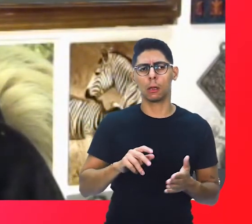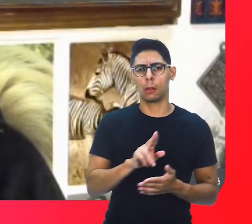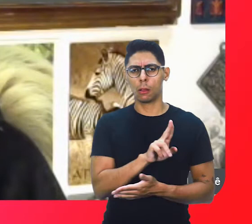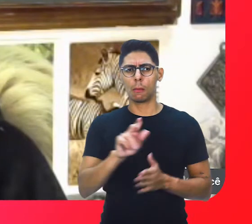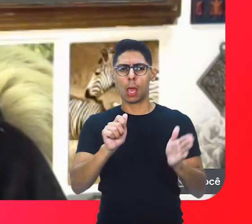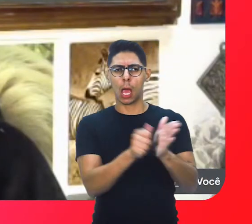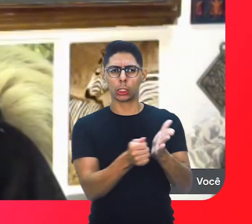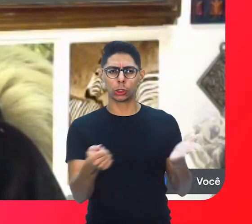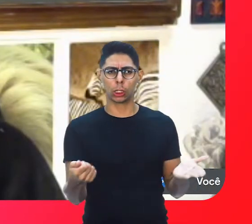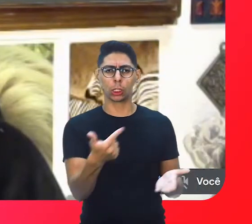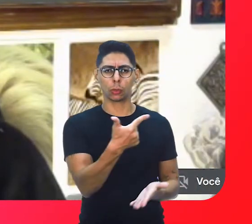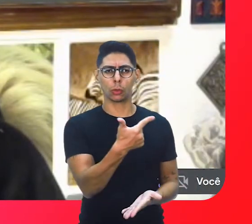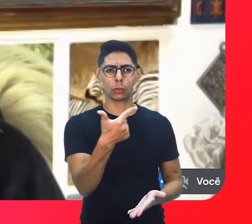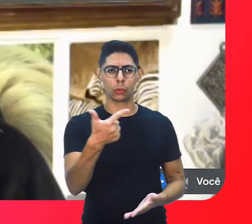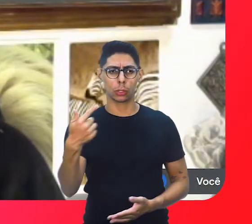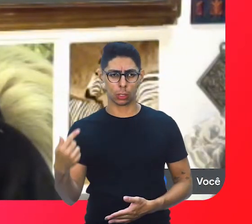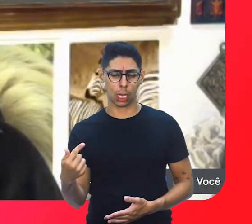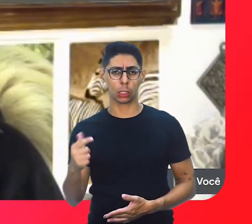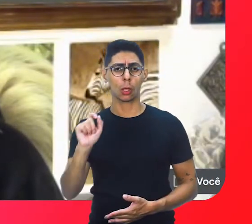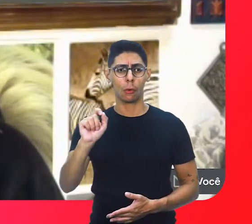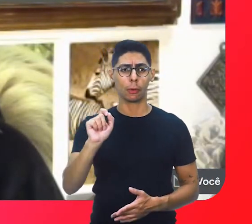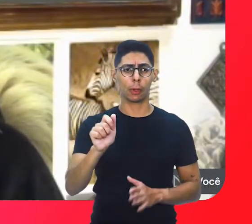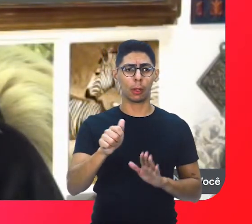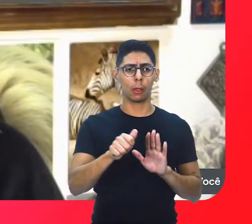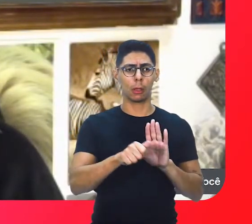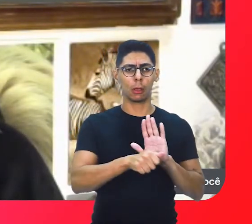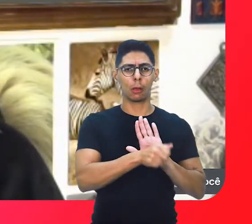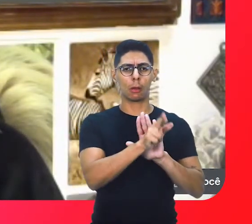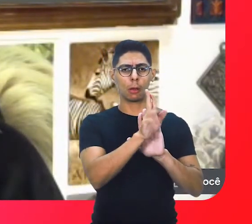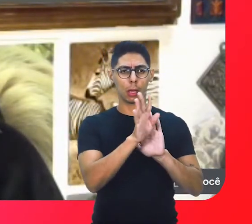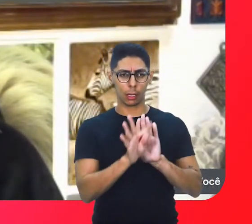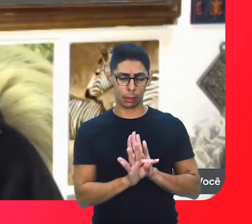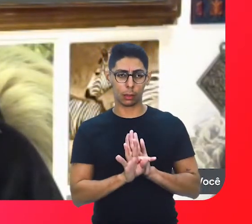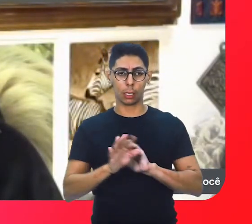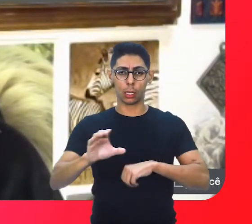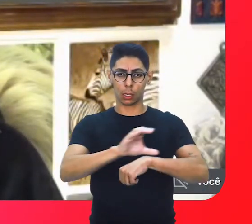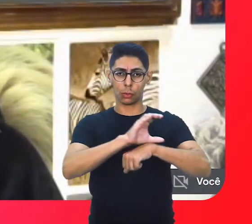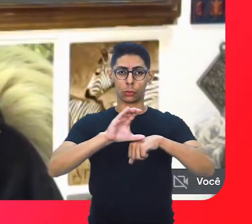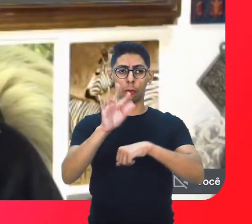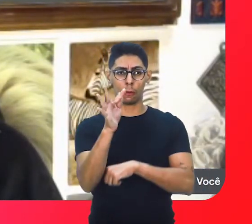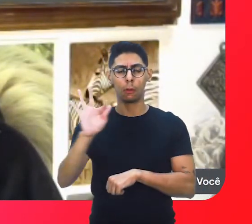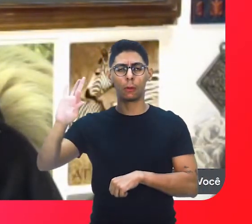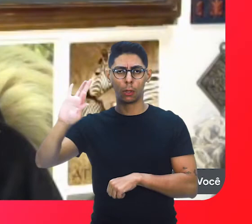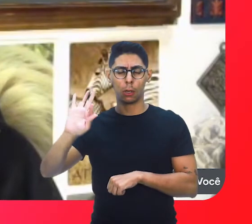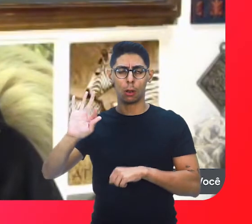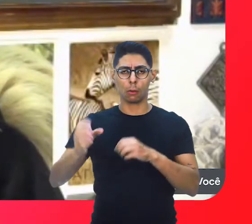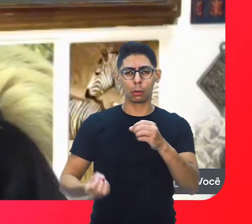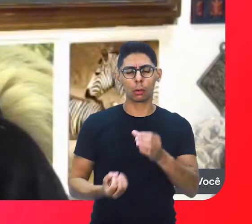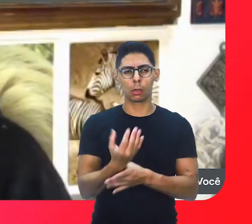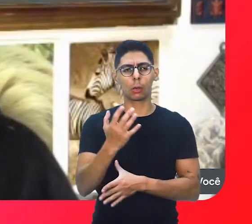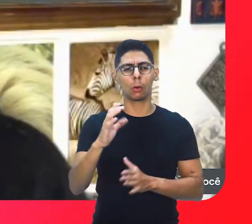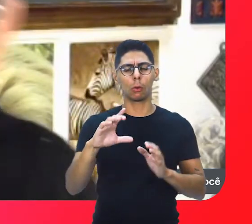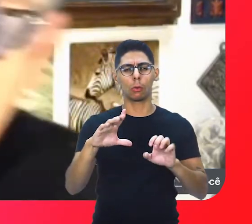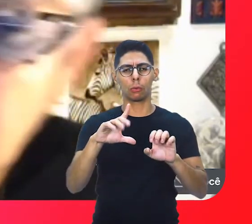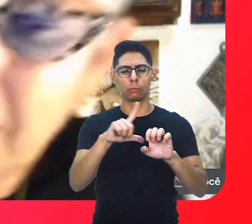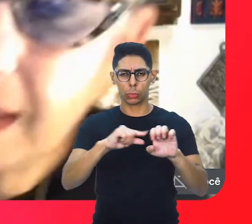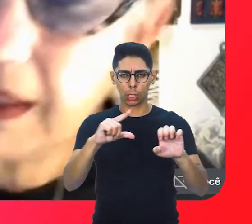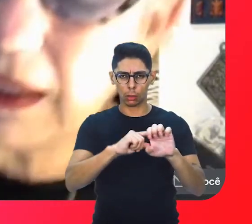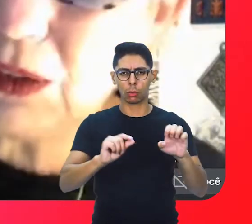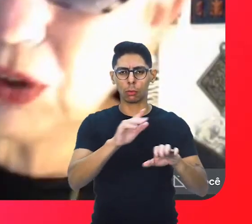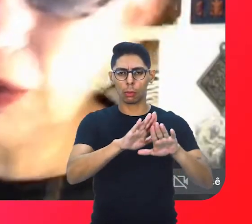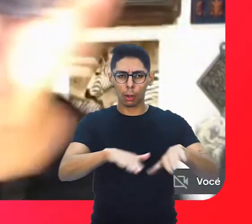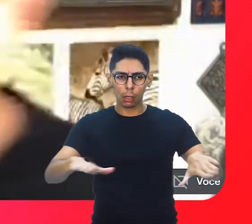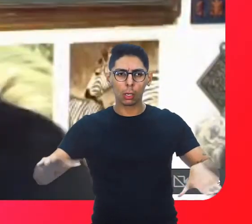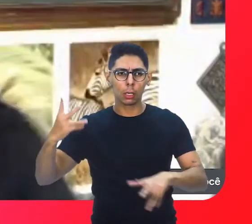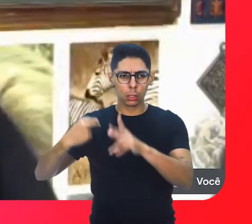né? Que é justamente o artigo da Constituição Federal que deu origem ao nosso Estatuto da Criança e do Adolescente, e nós estamos